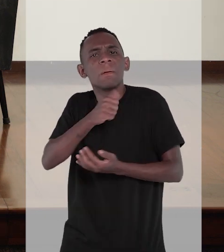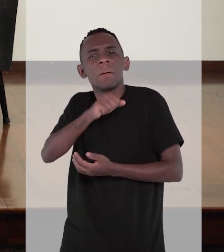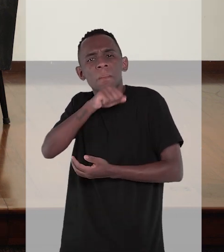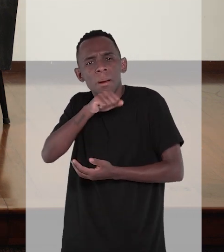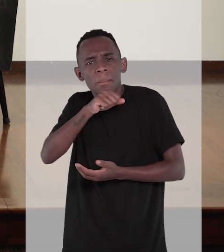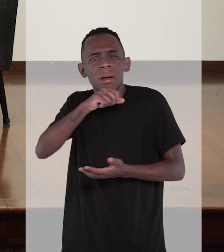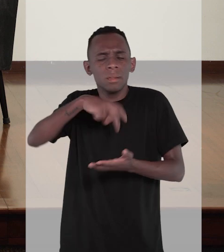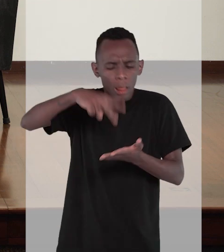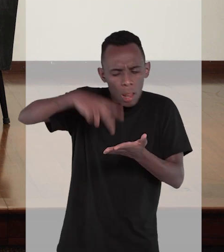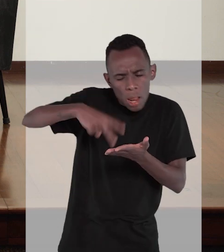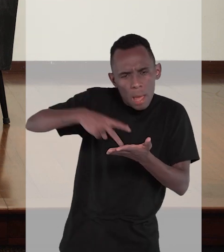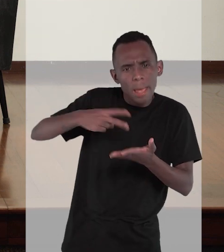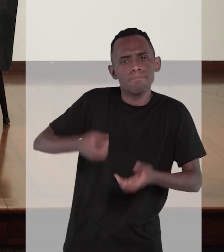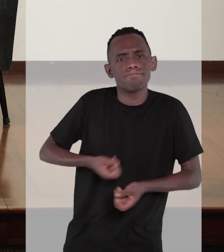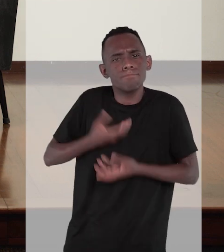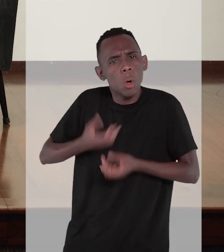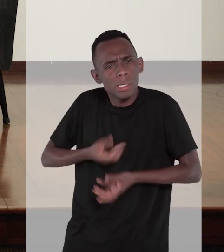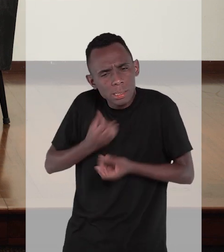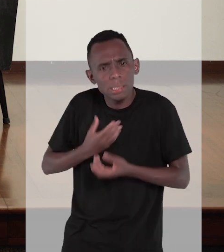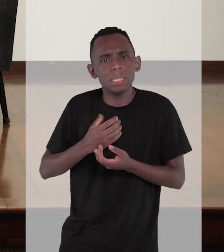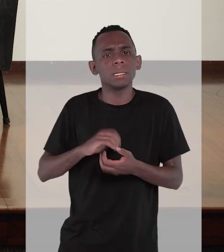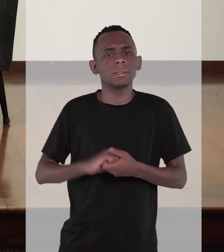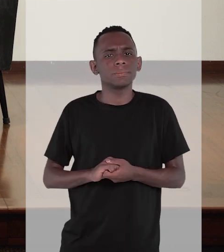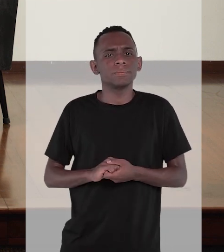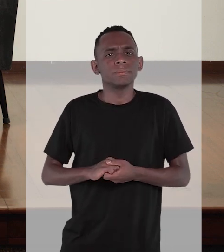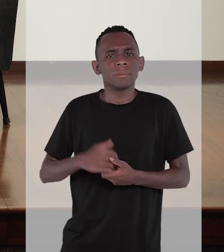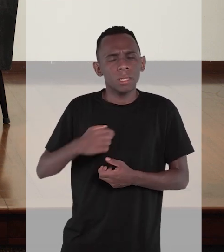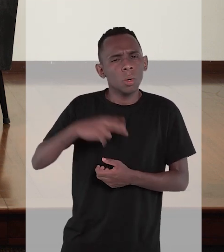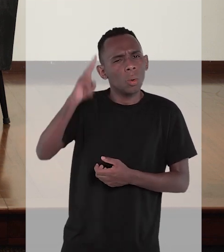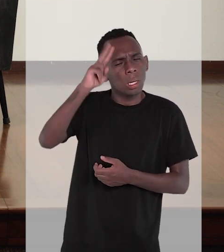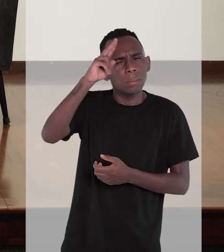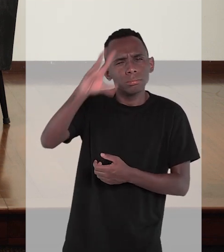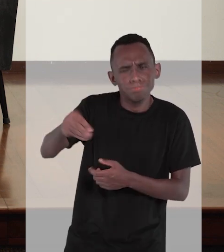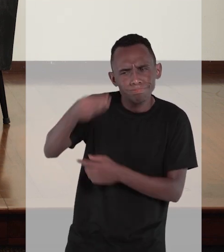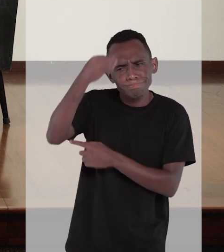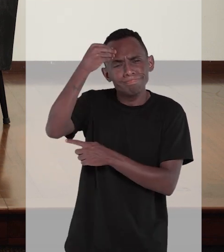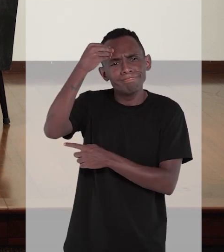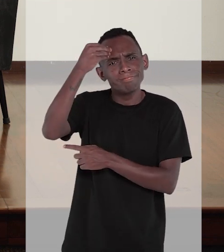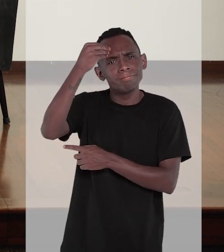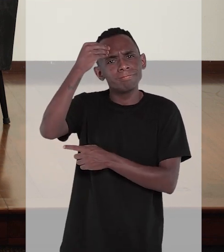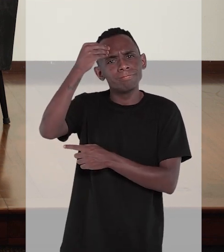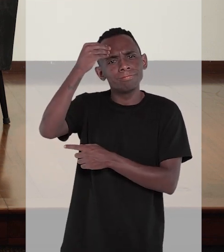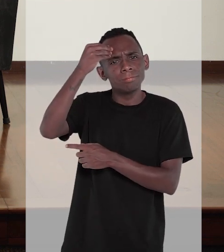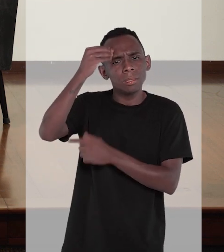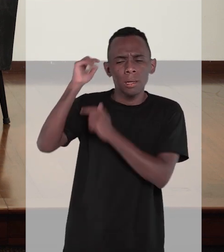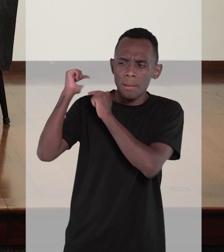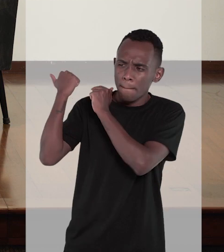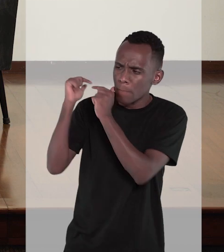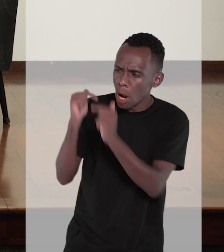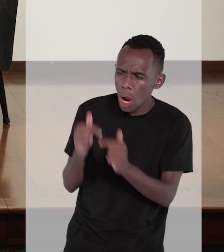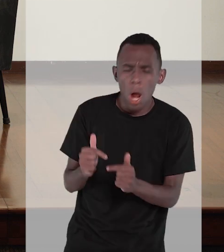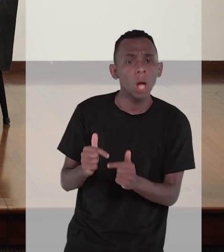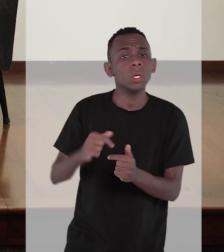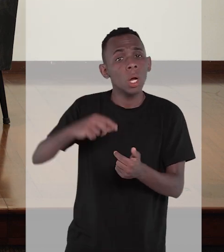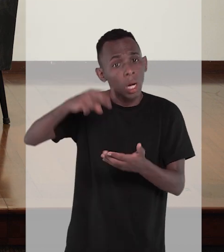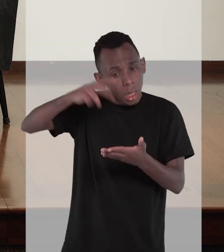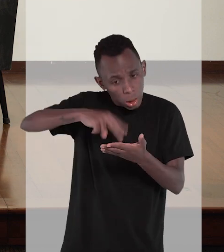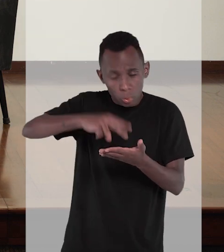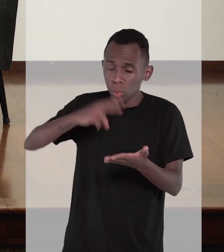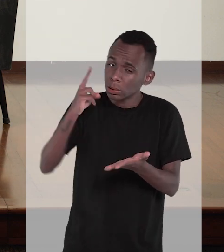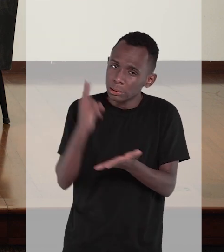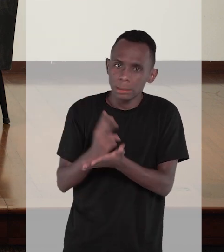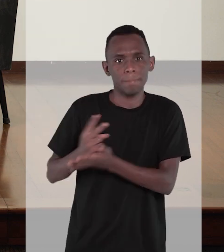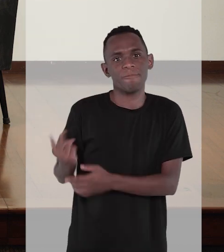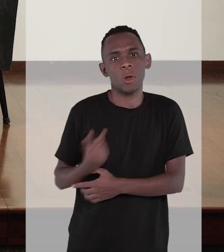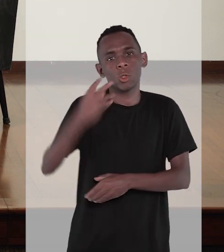mãe sabe muitas coisas de cor e passou isso para a gente. Eu sei coisas de cor e tal, porque ela pegou do pai dela. A leitura sempre foi